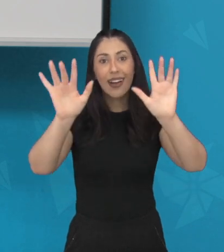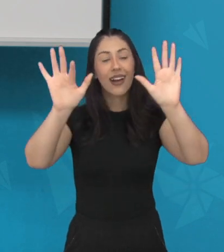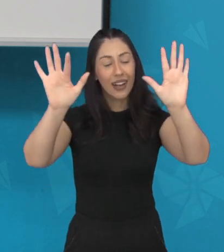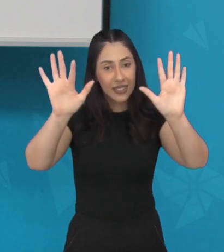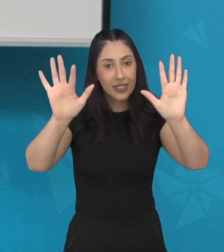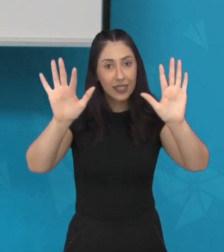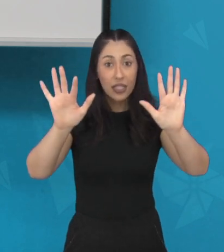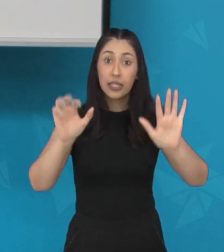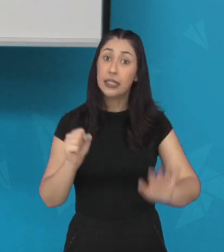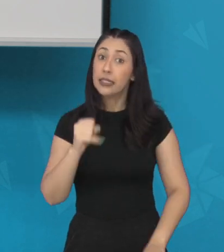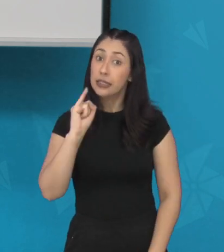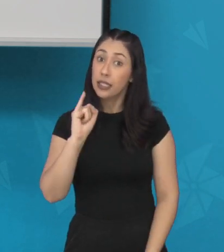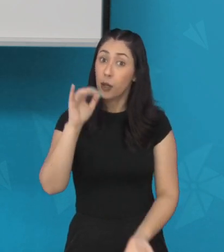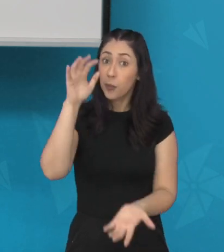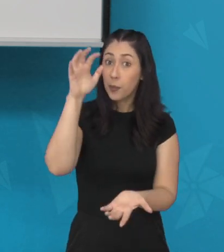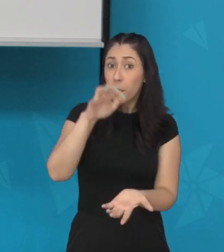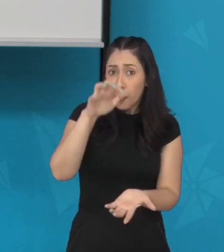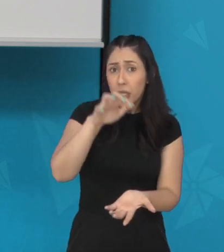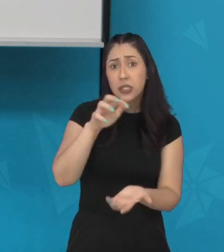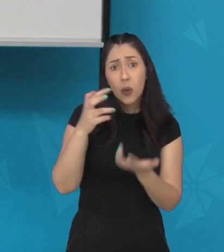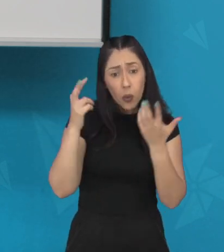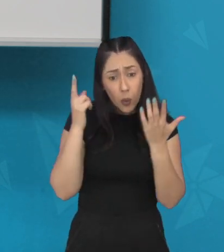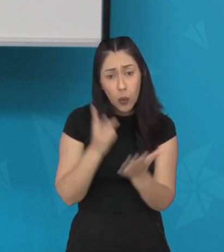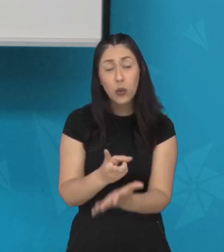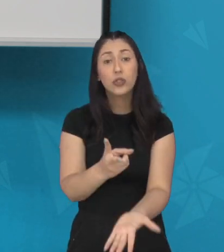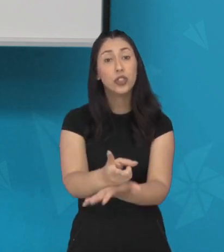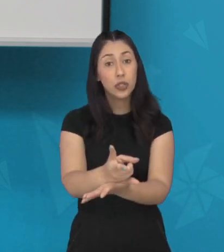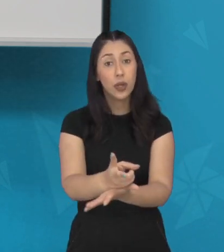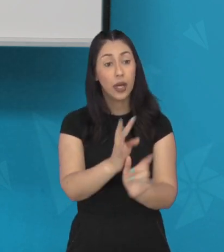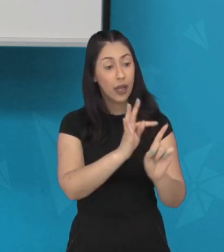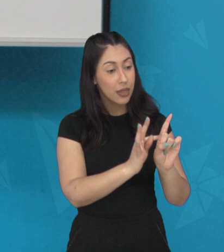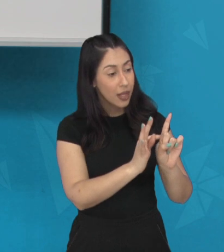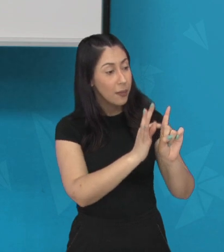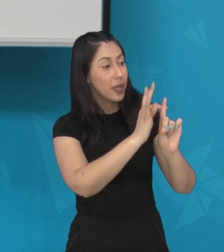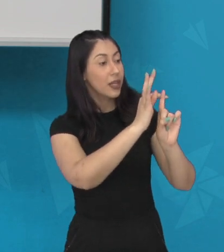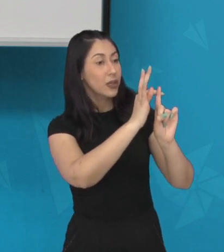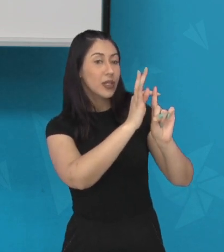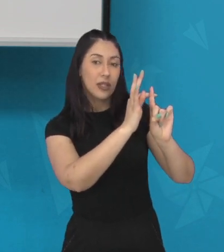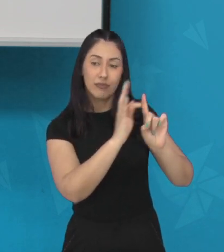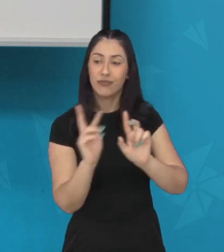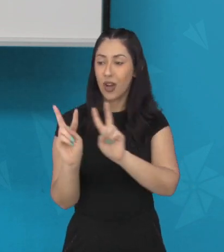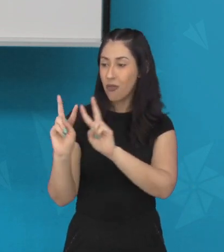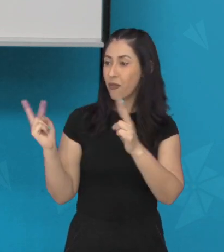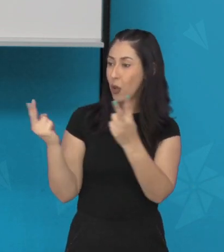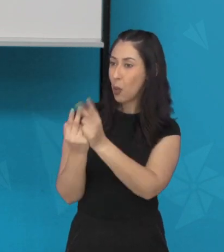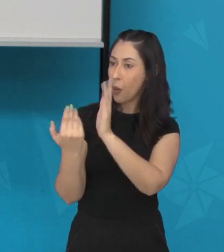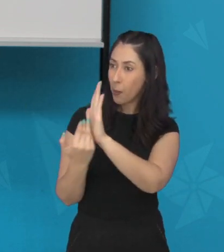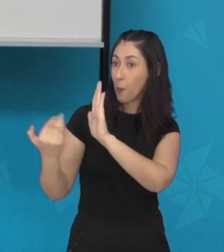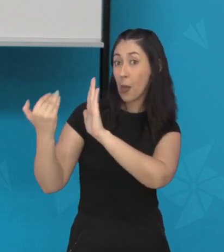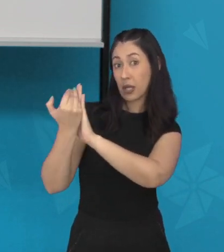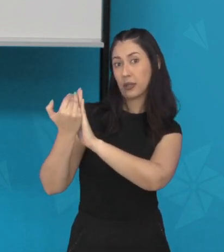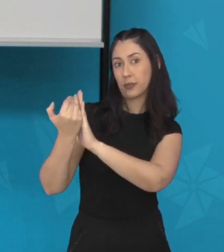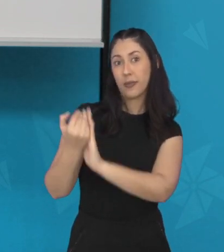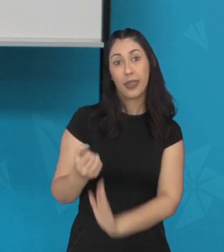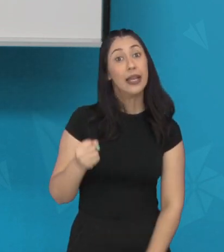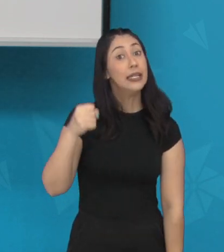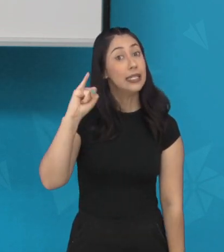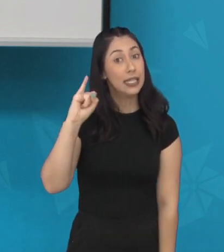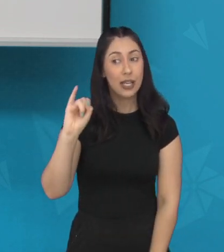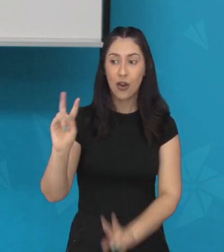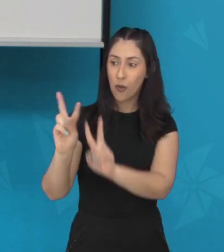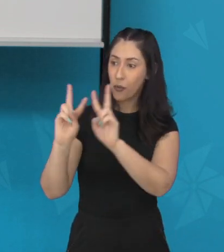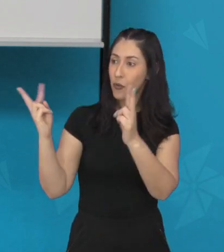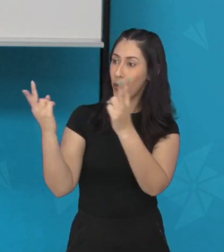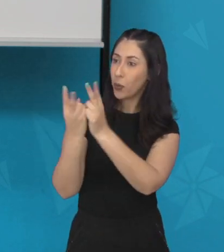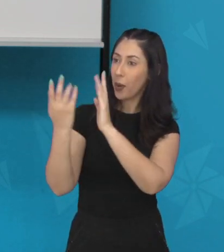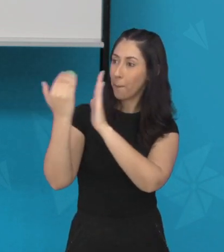Onde gás é uma mesma pressão, se você altera o volume, aumentando o volume, a temperatura aumenta também. E se o